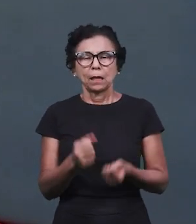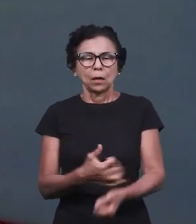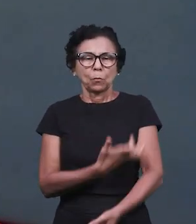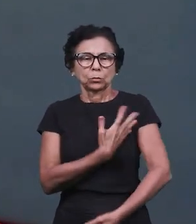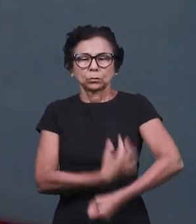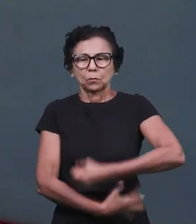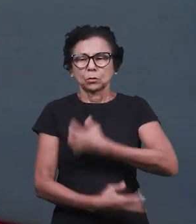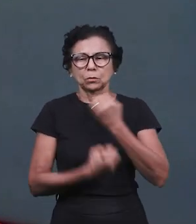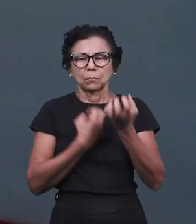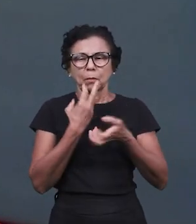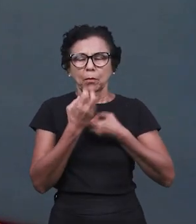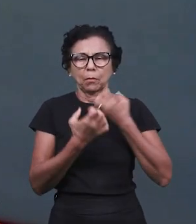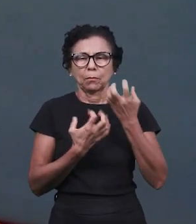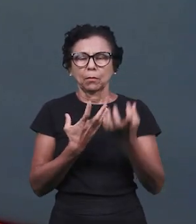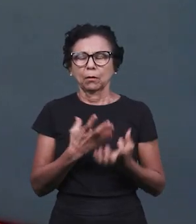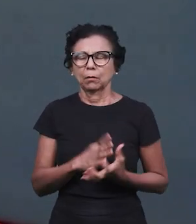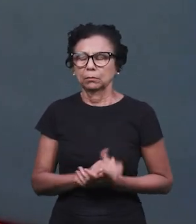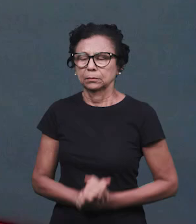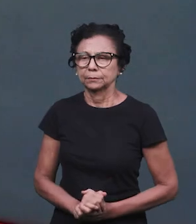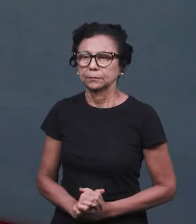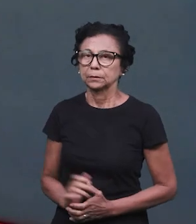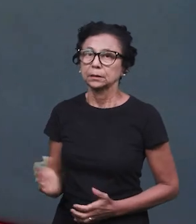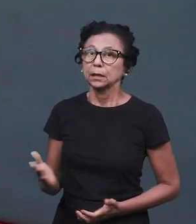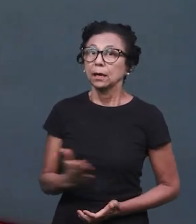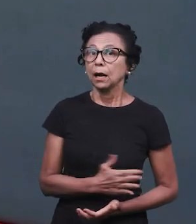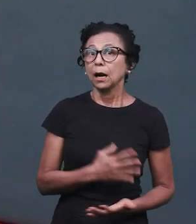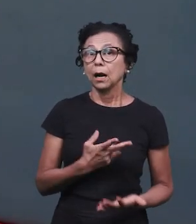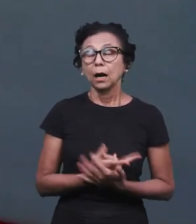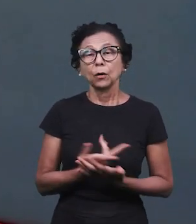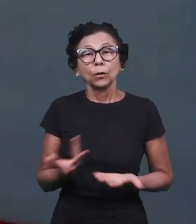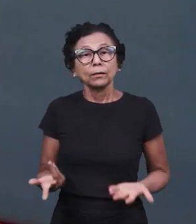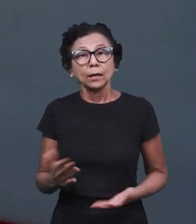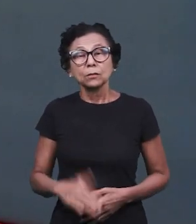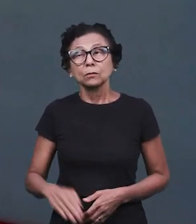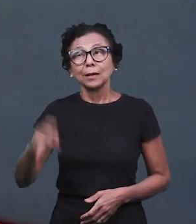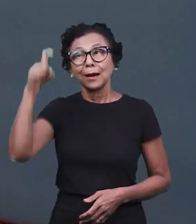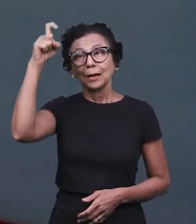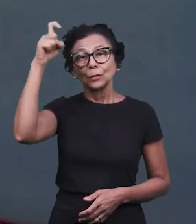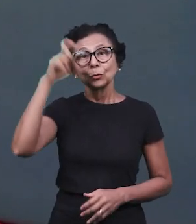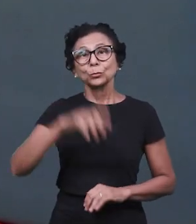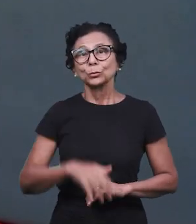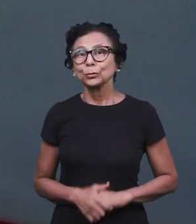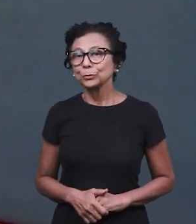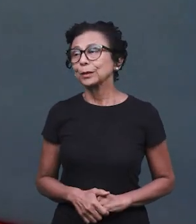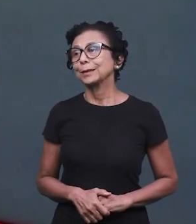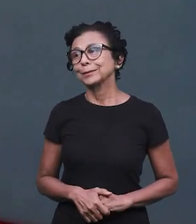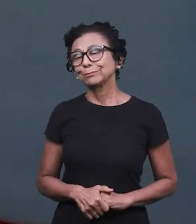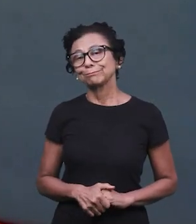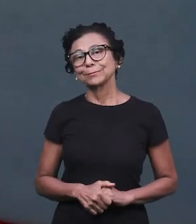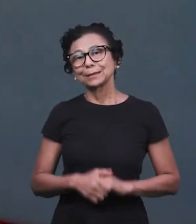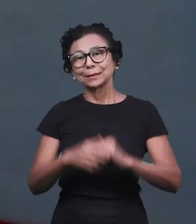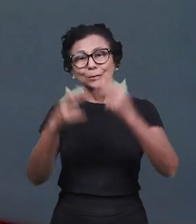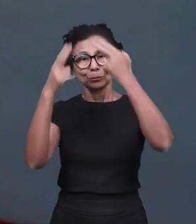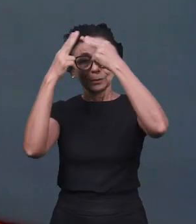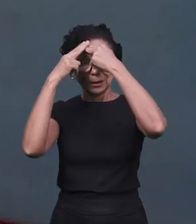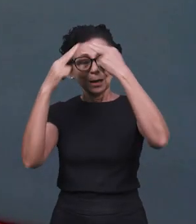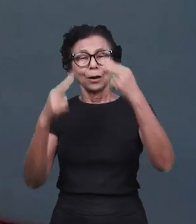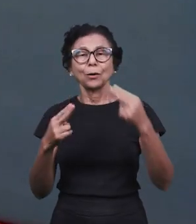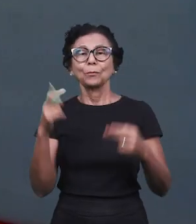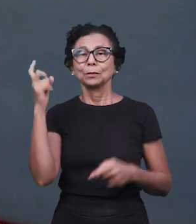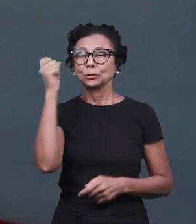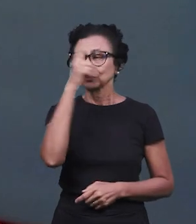adoecendo e acelerando processos de adoecimento que poderiam ser evitados. Então tem muito dessa cultura,